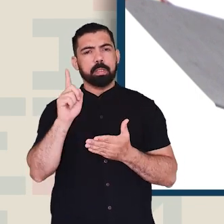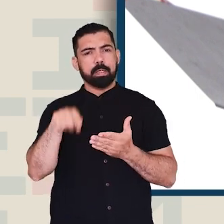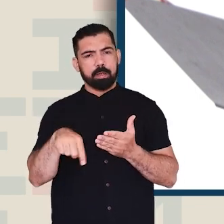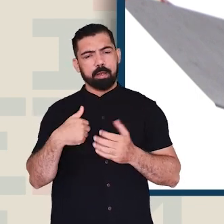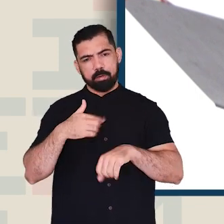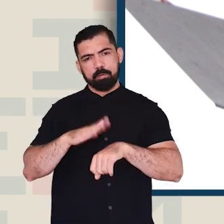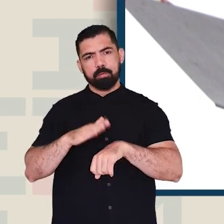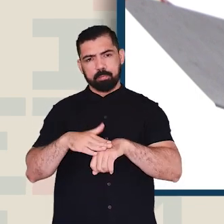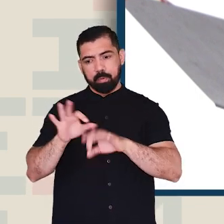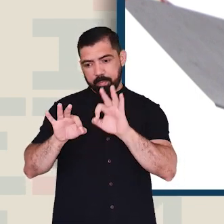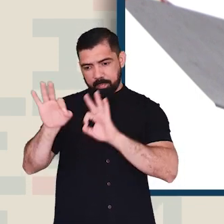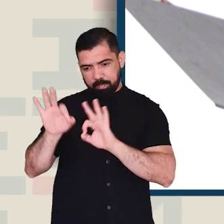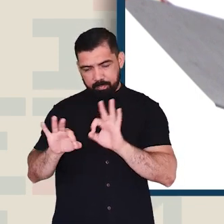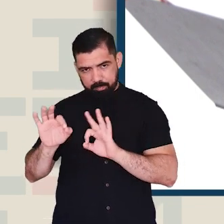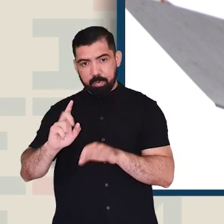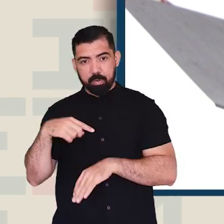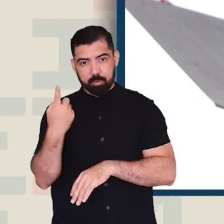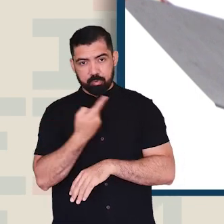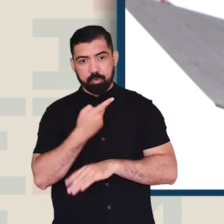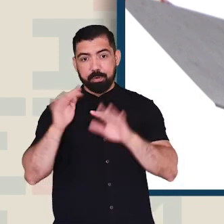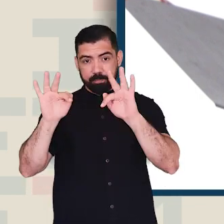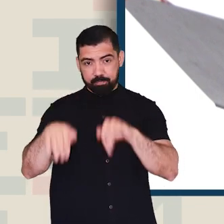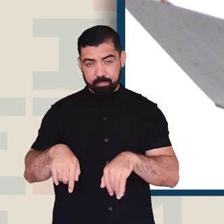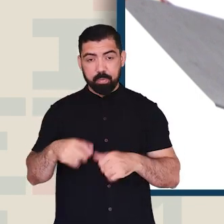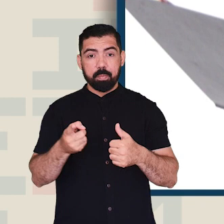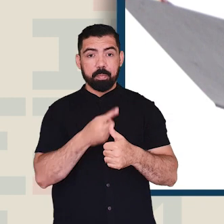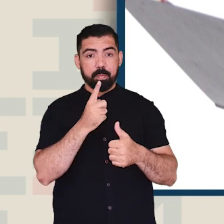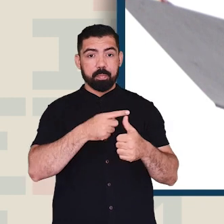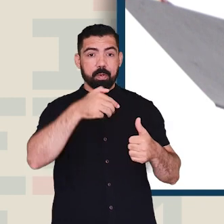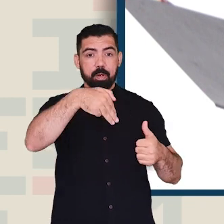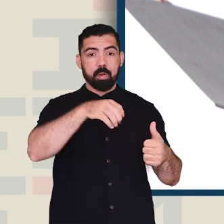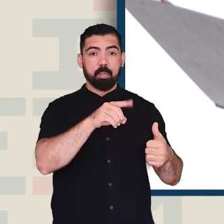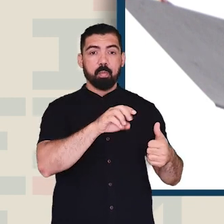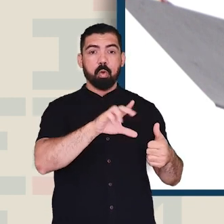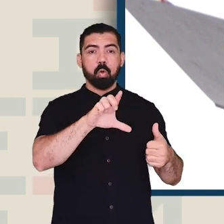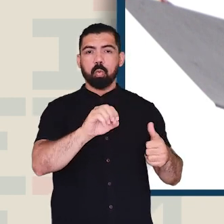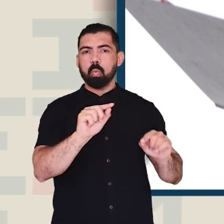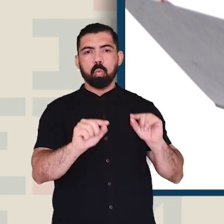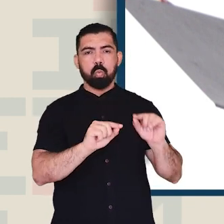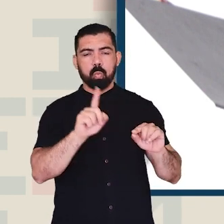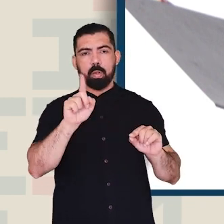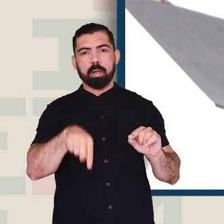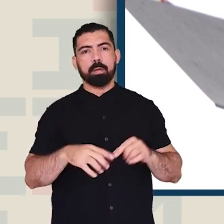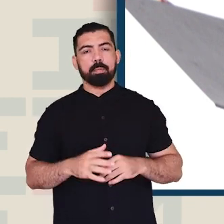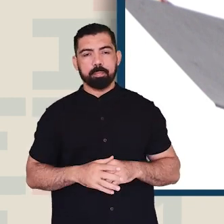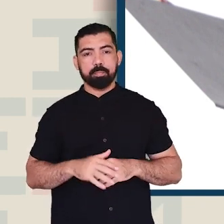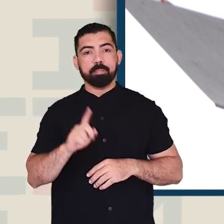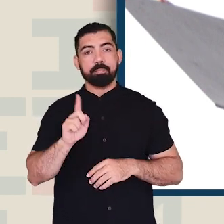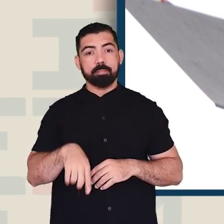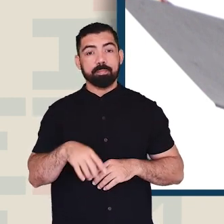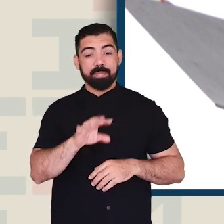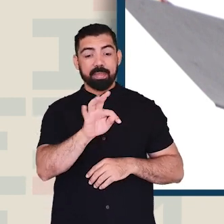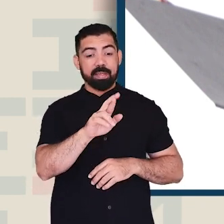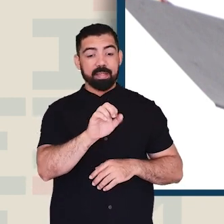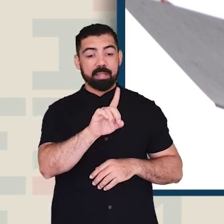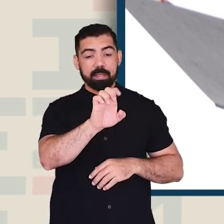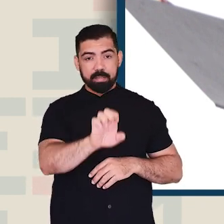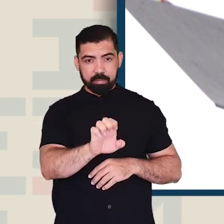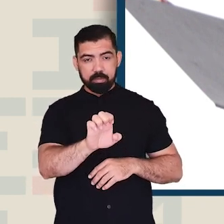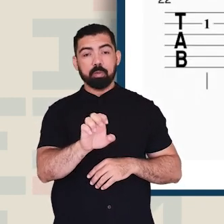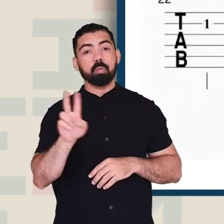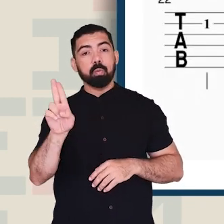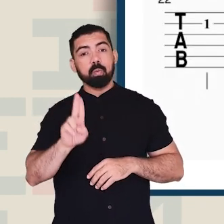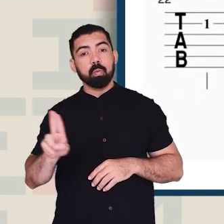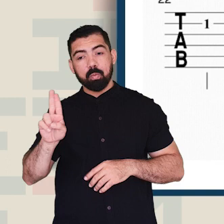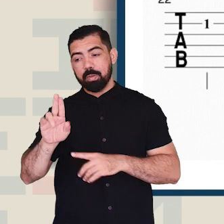estudozinho que eu preparei aqui para a gente finalizar esse primeiro módulo, que vai ser umas tríades em cima de